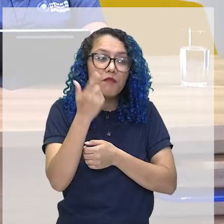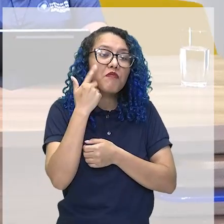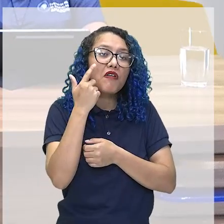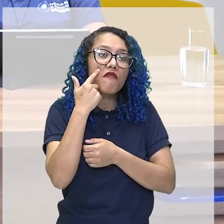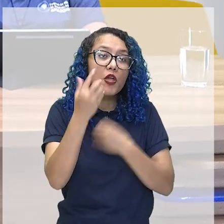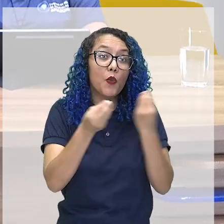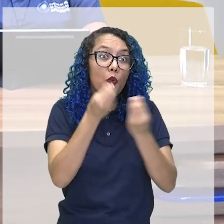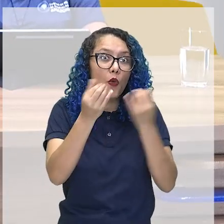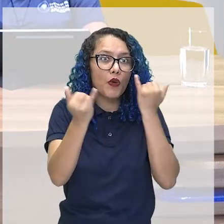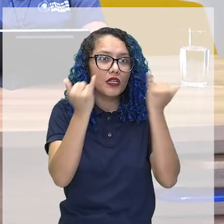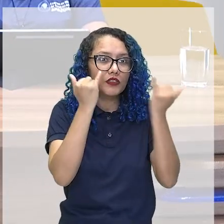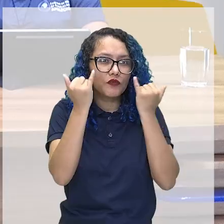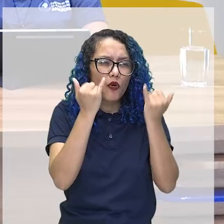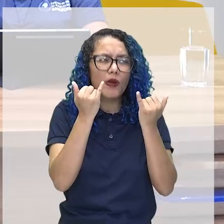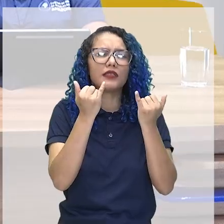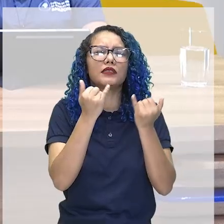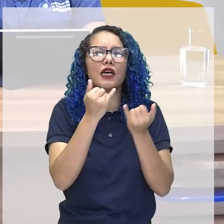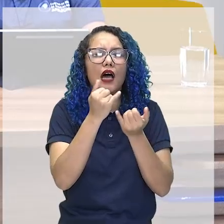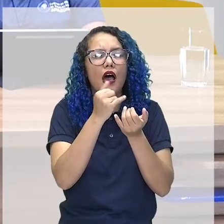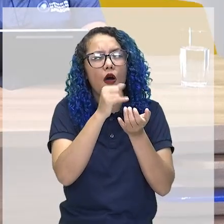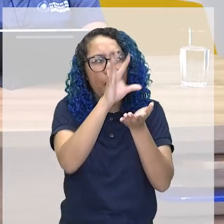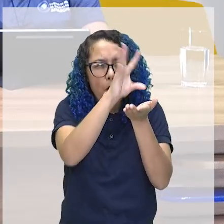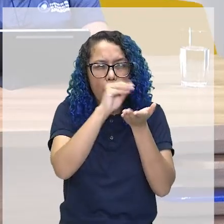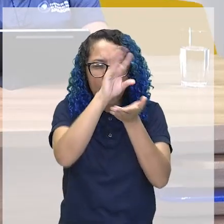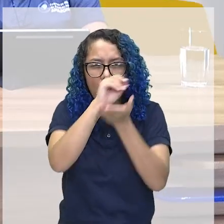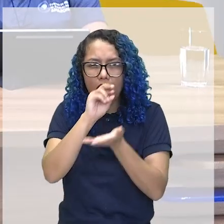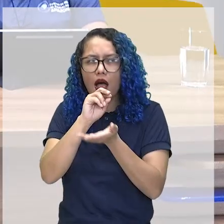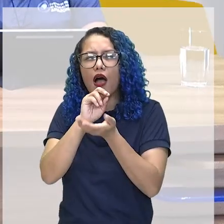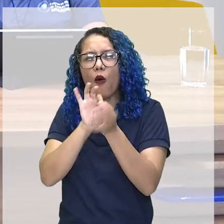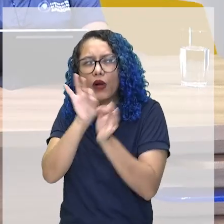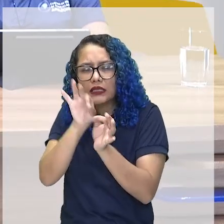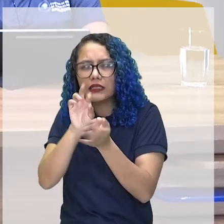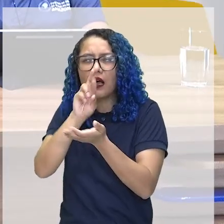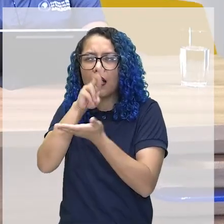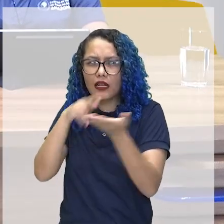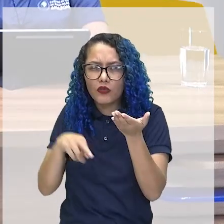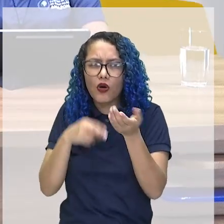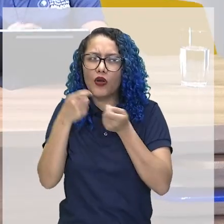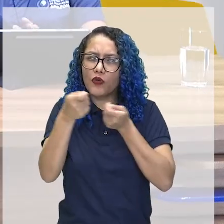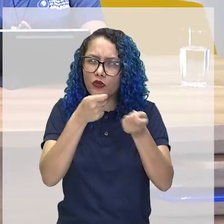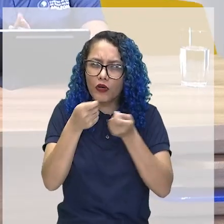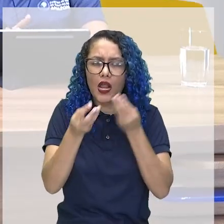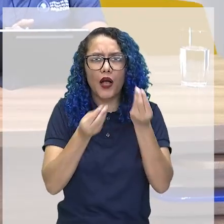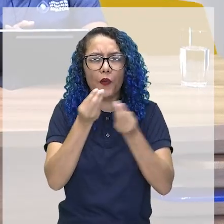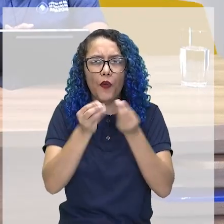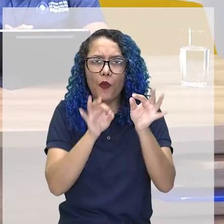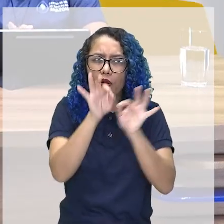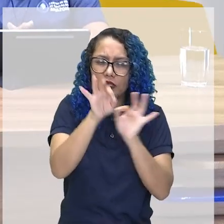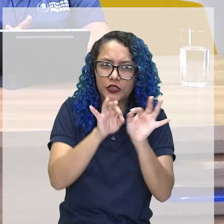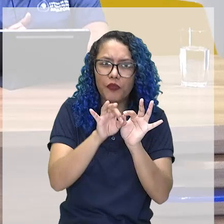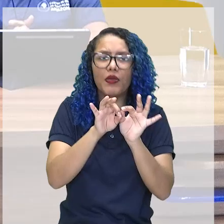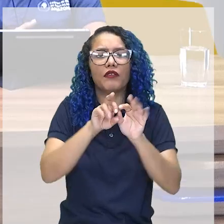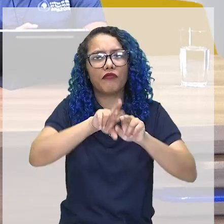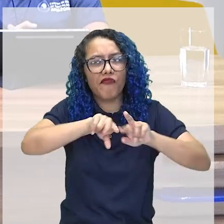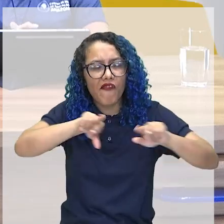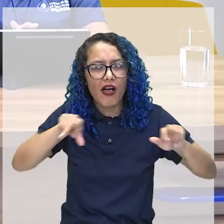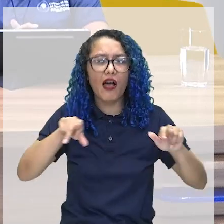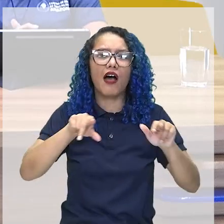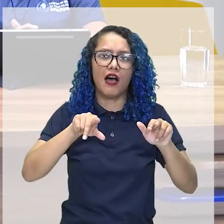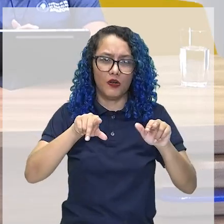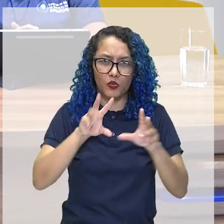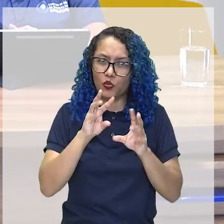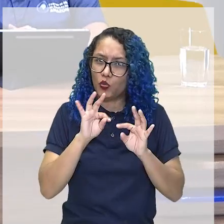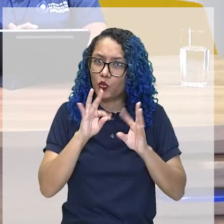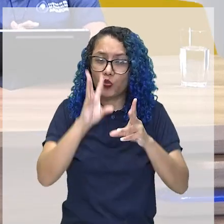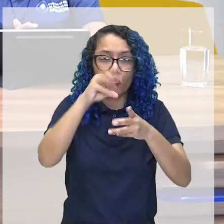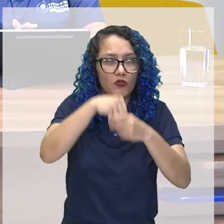obter informações e gerar relatórios precisos e ter um melhor controle daquilo que foi planejado. E é o diário digital, a alimentação do